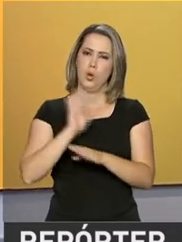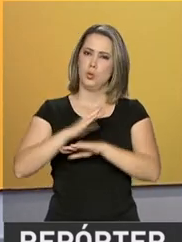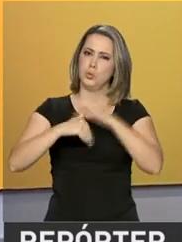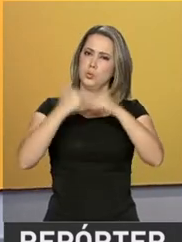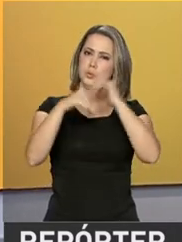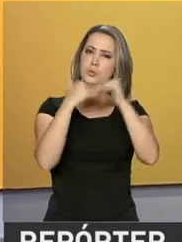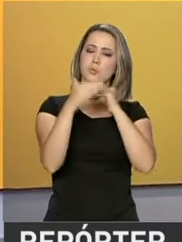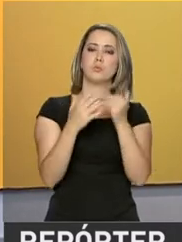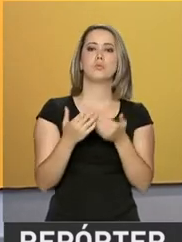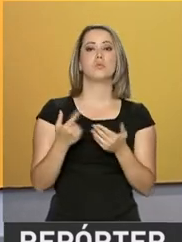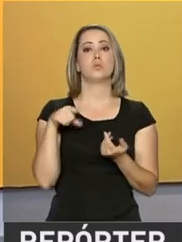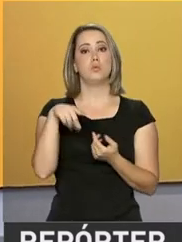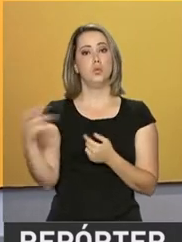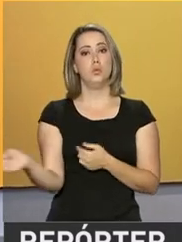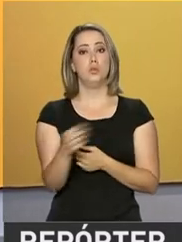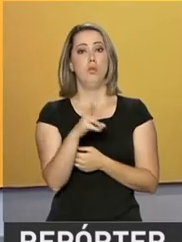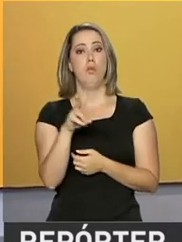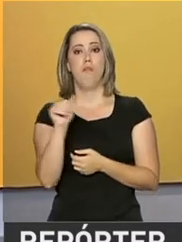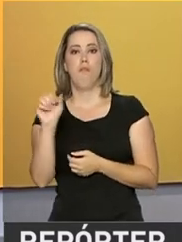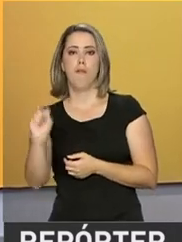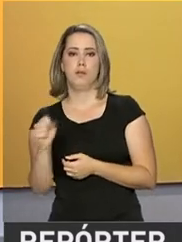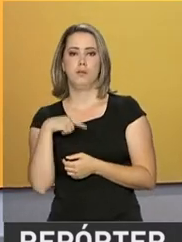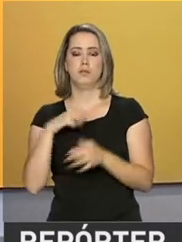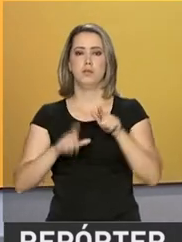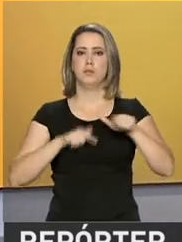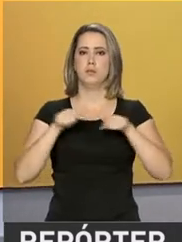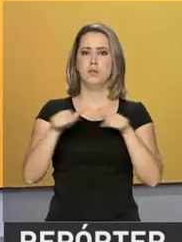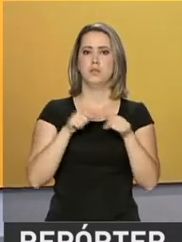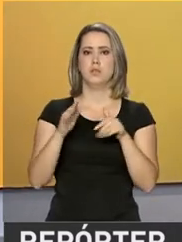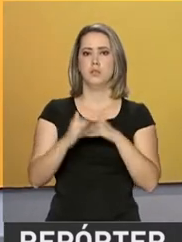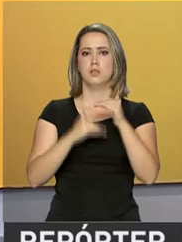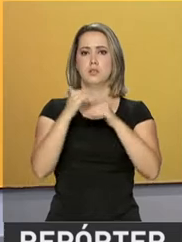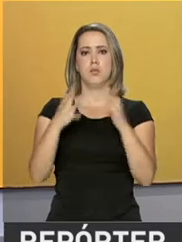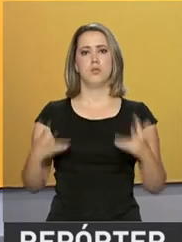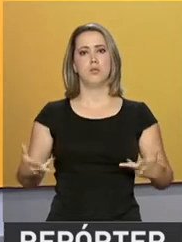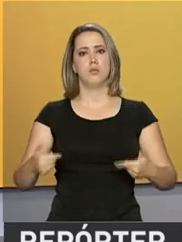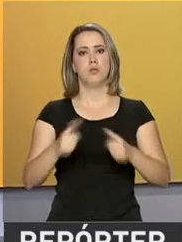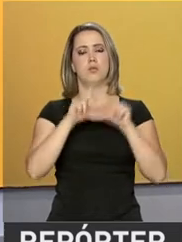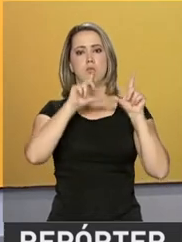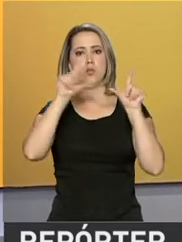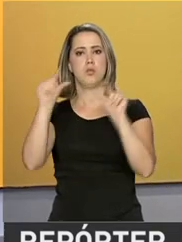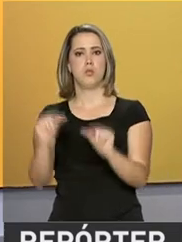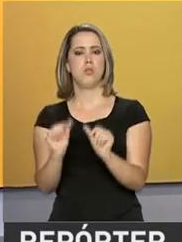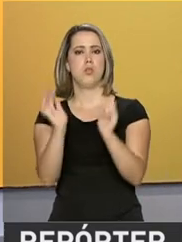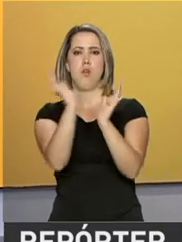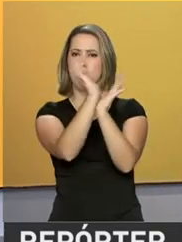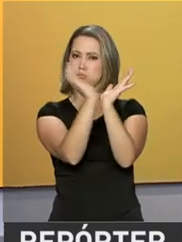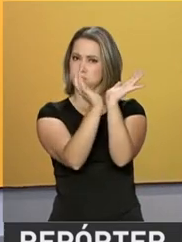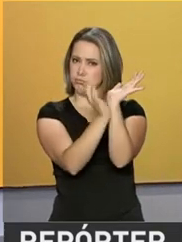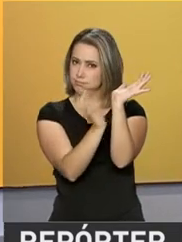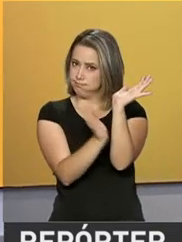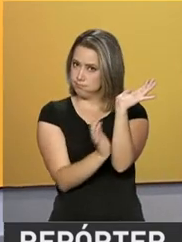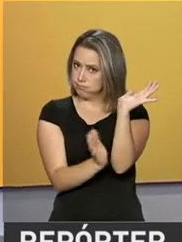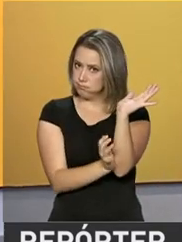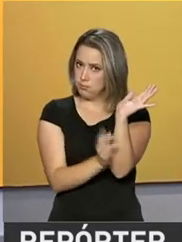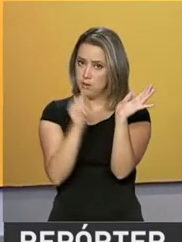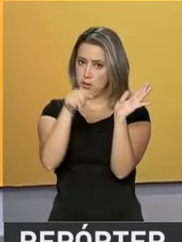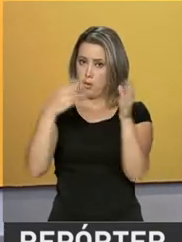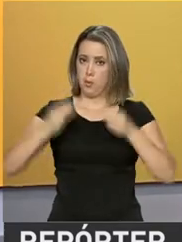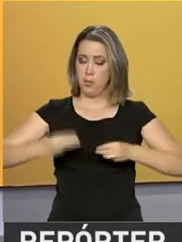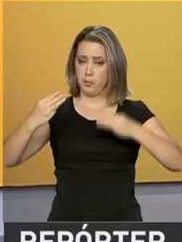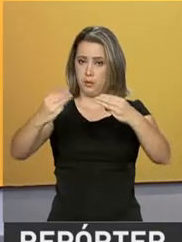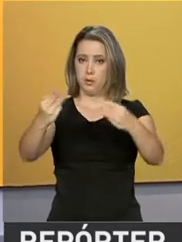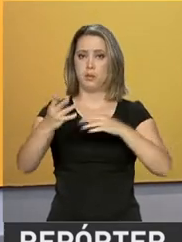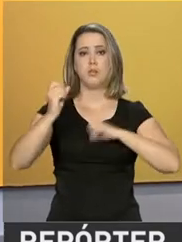a criação de novas vagas de empregos, aumento da eficiência e redução da burocracia. O ministro da Indústria,